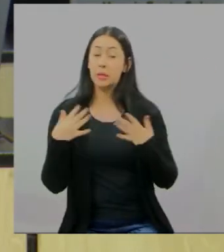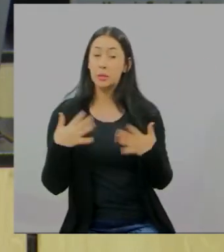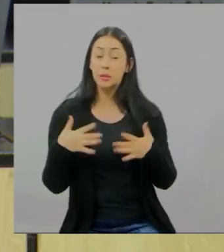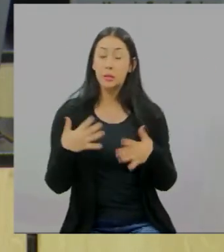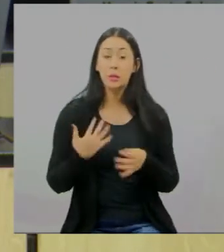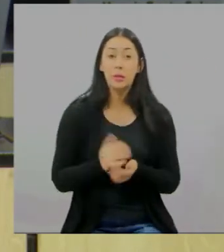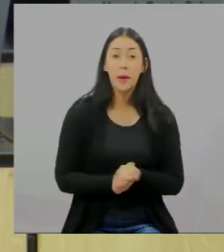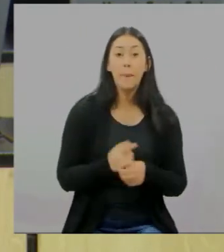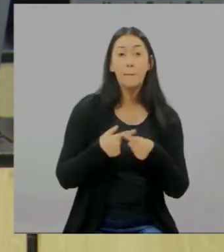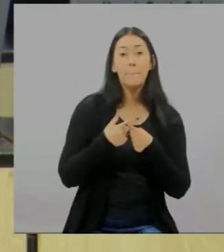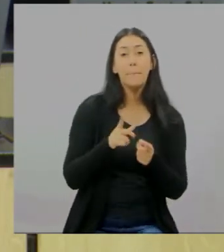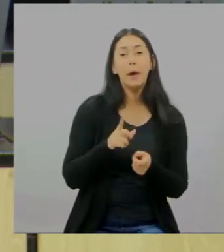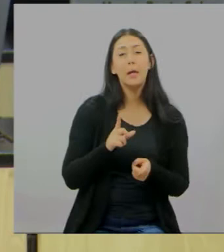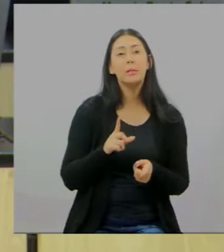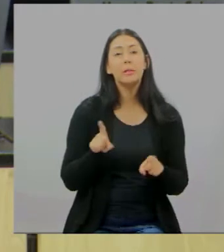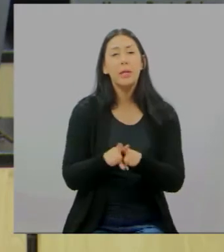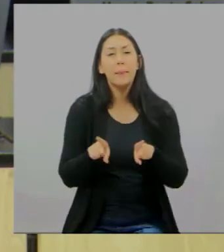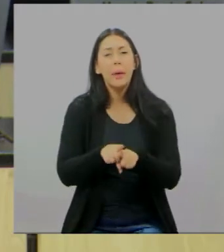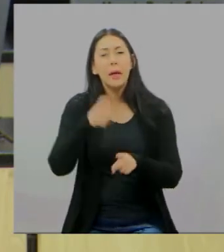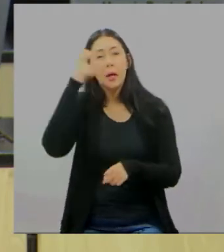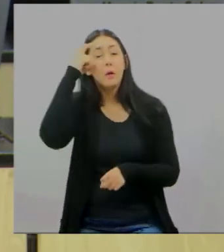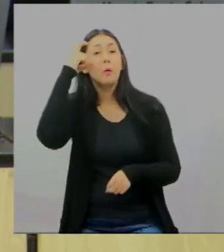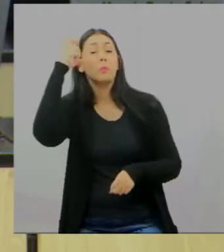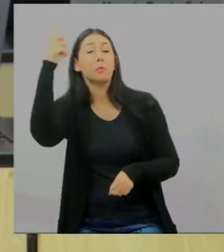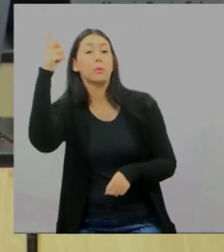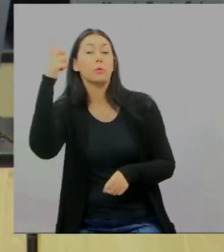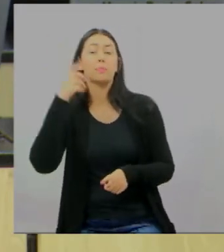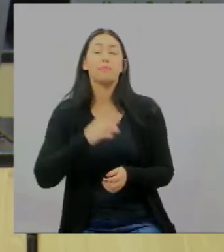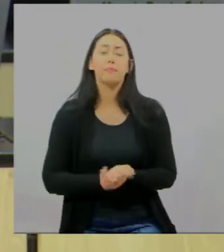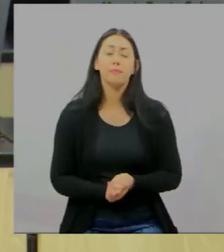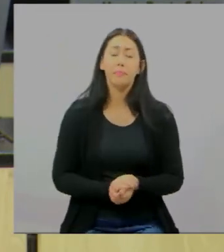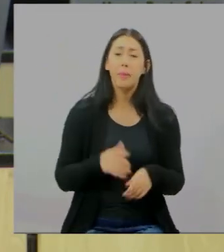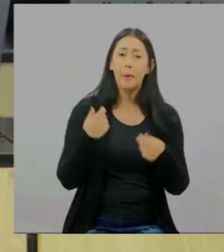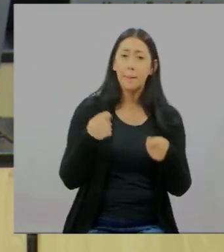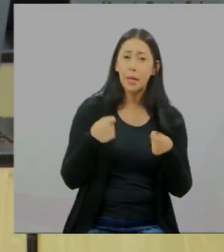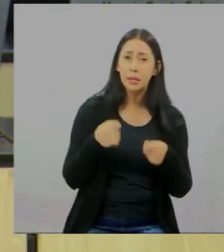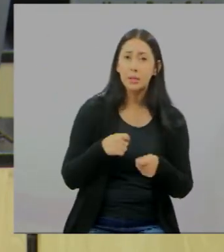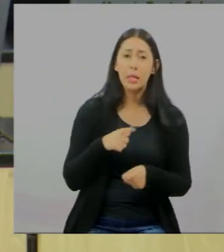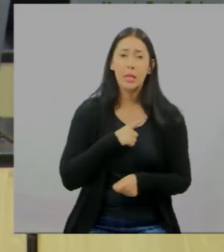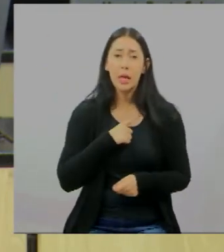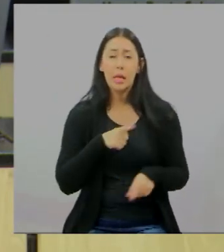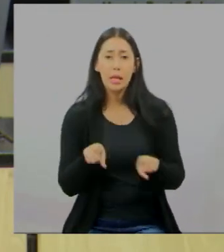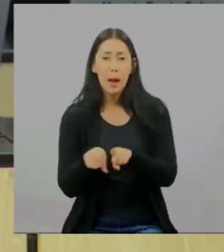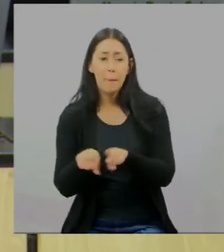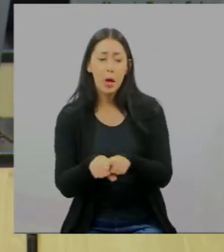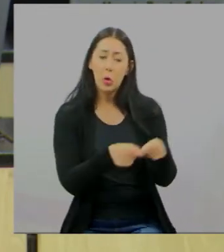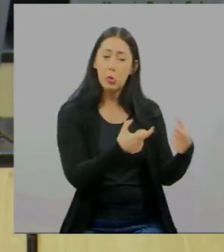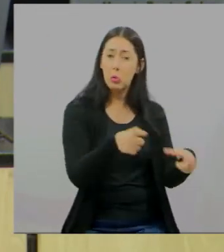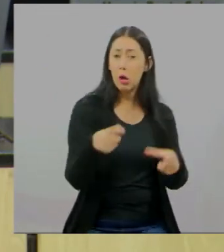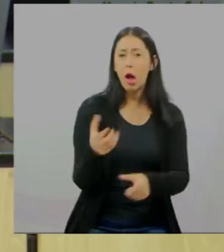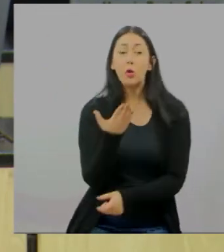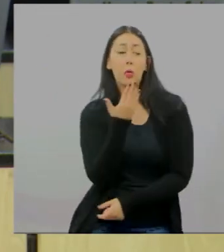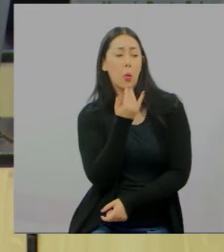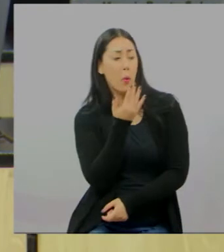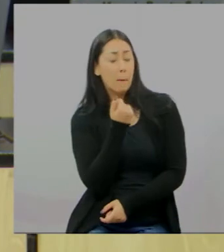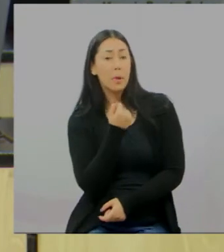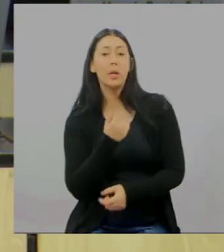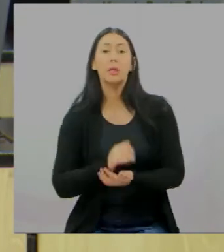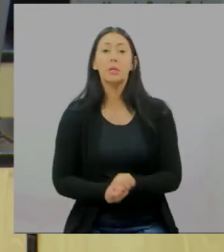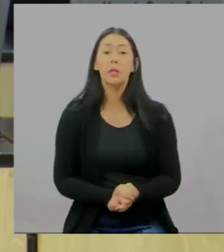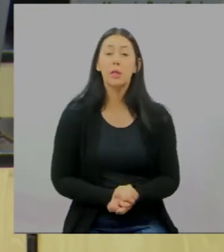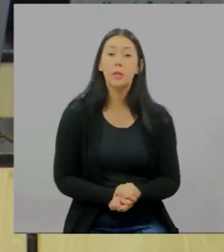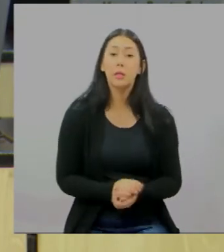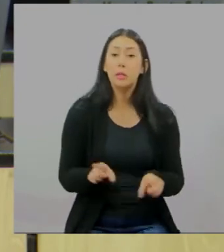da cultura brasileira e mundial, que inclui nos seus segmentos a gastronomia, e muitas cidades buscam evidenciar a culinária